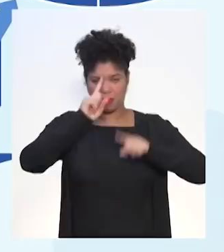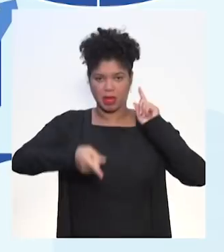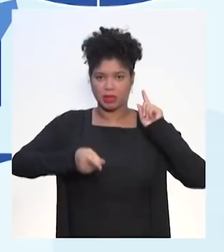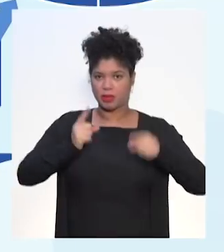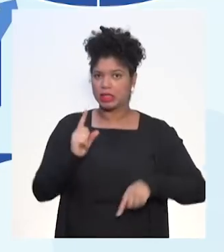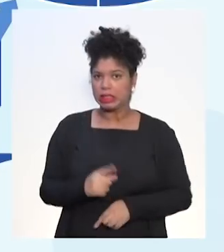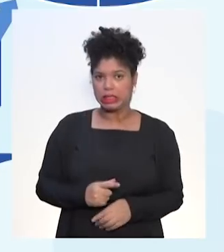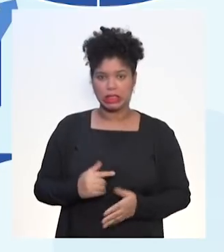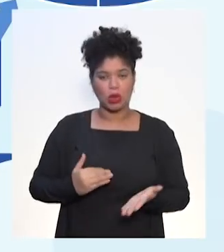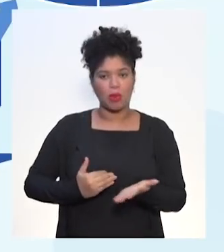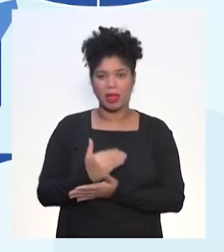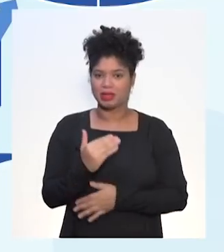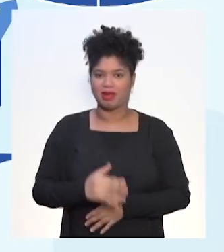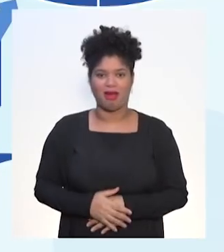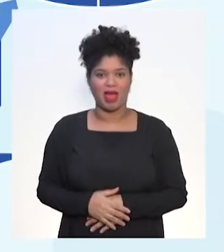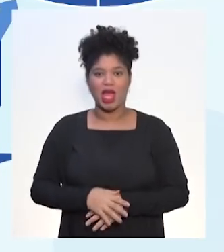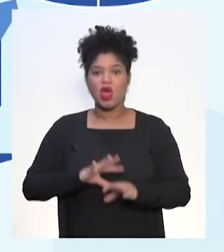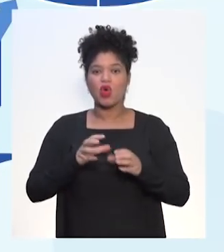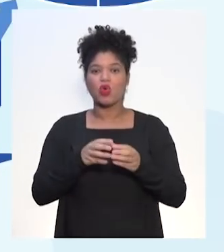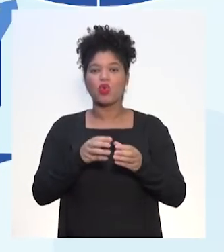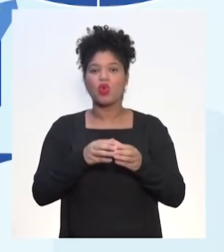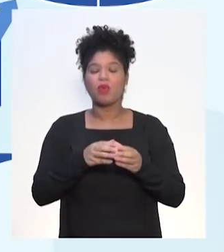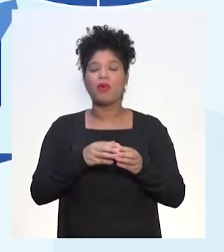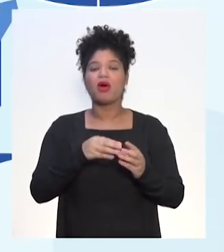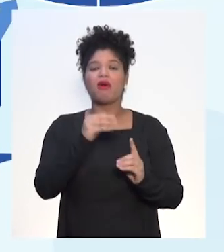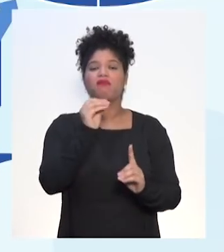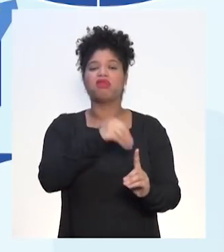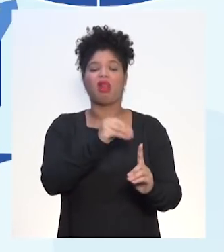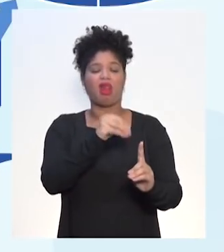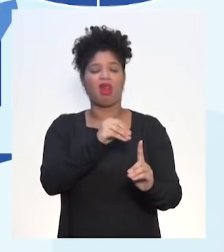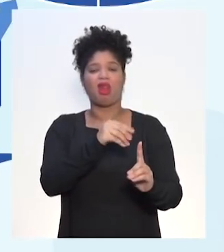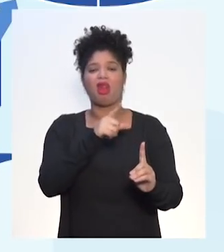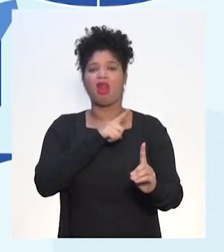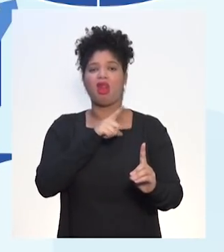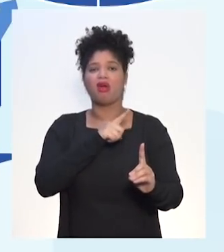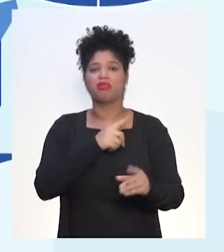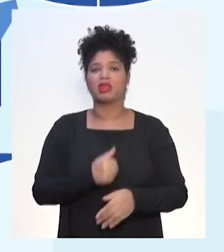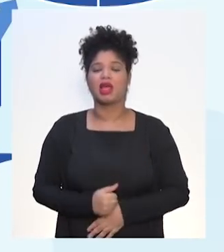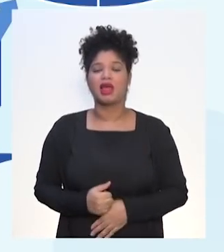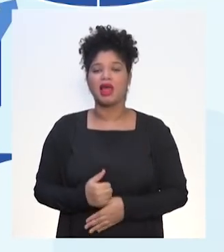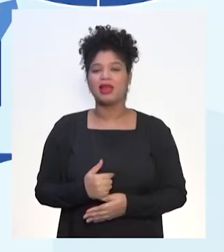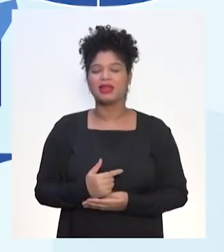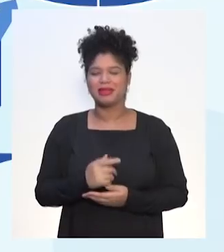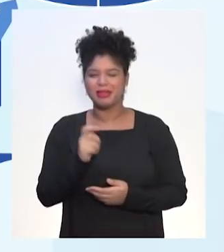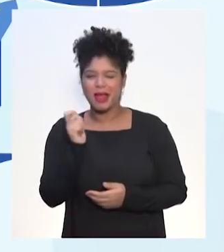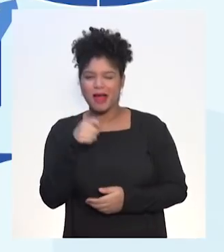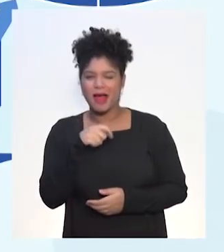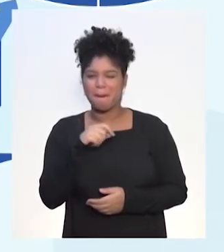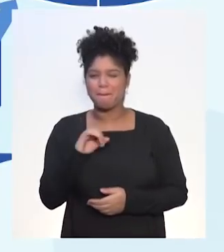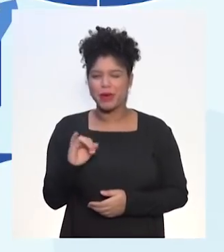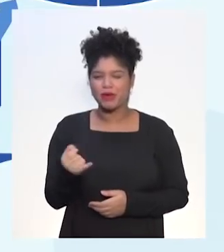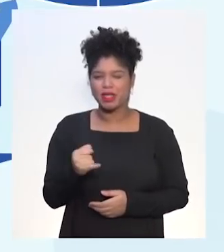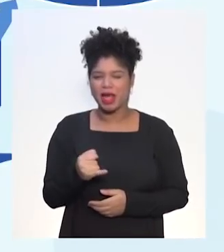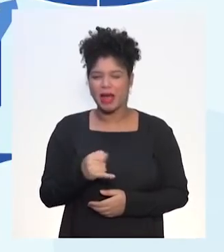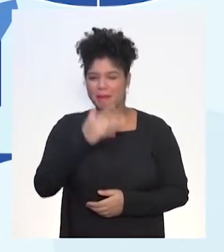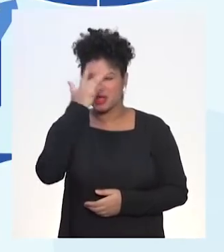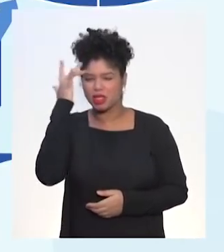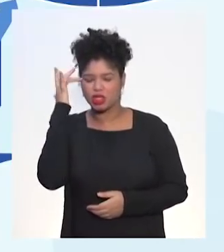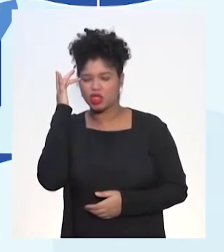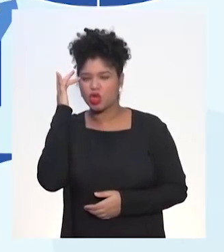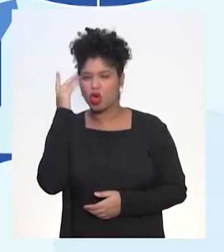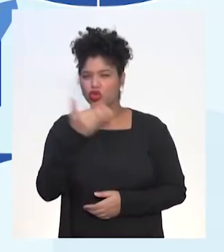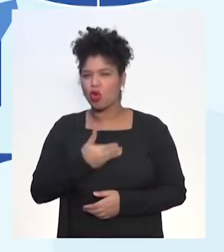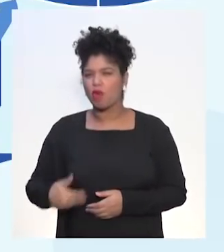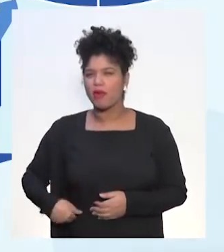cada vez mais fracas, esse extremismo tem um hiato, tem um espaço aonde ele vai crescer e tudo vai